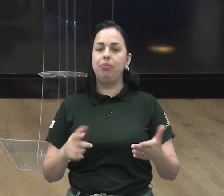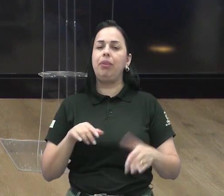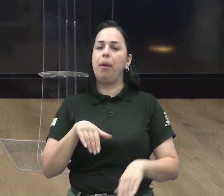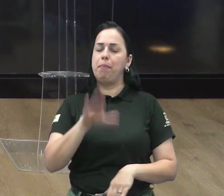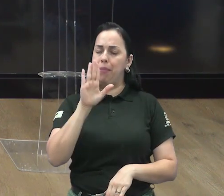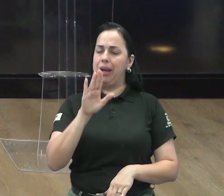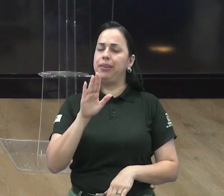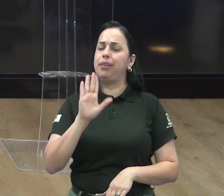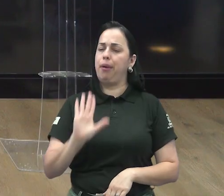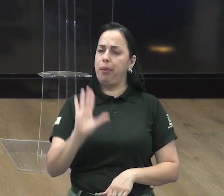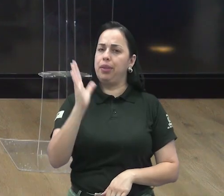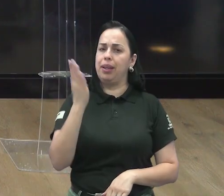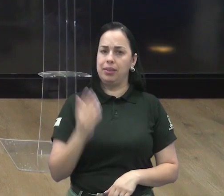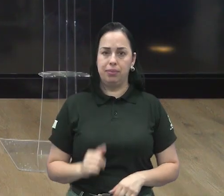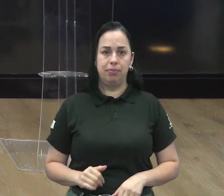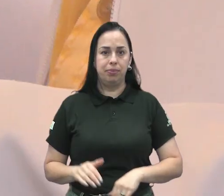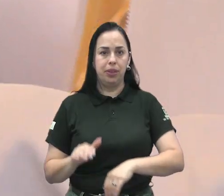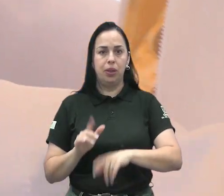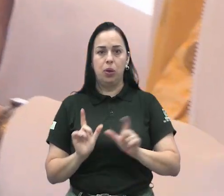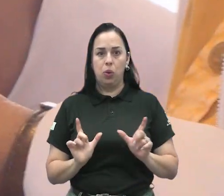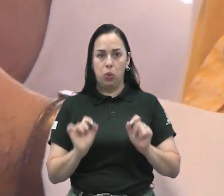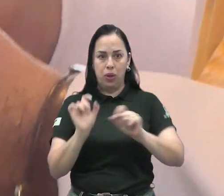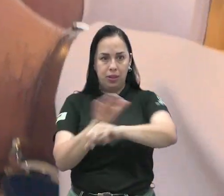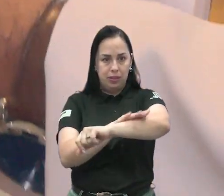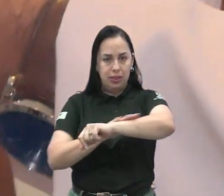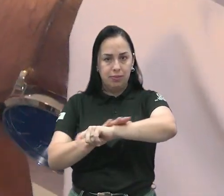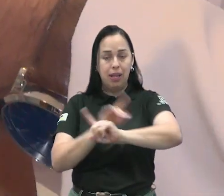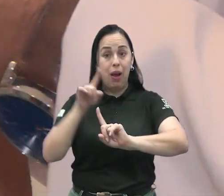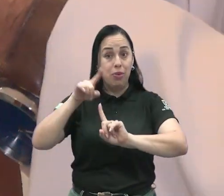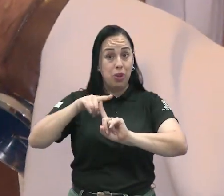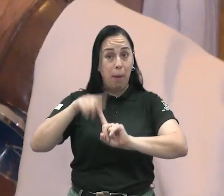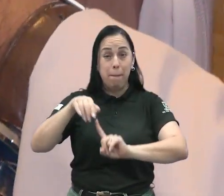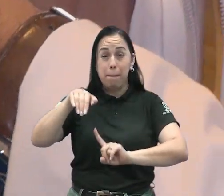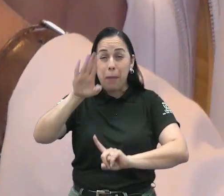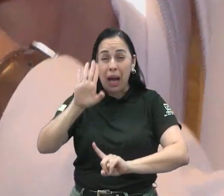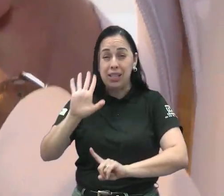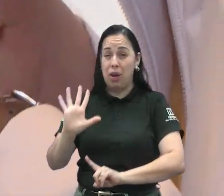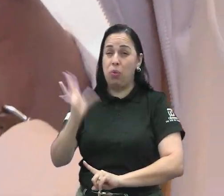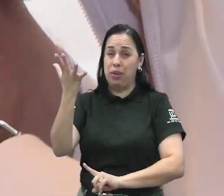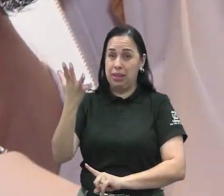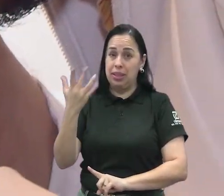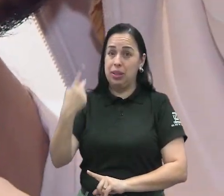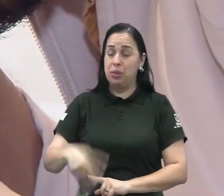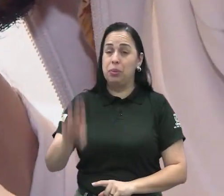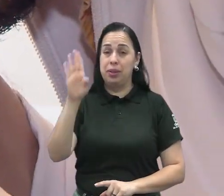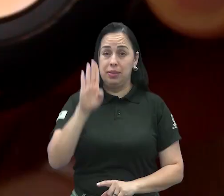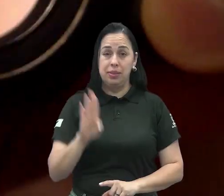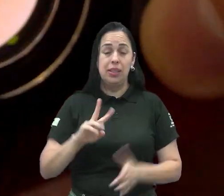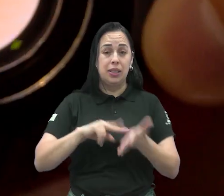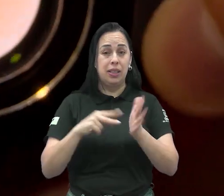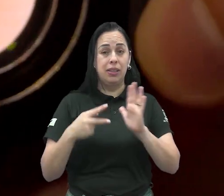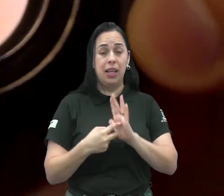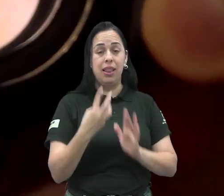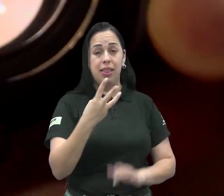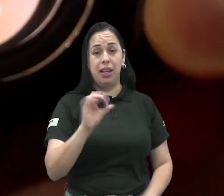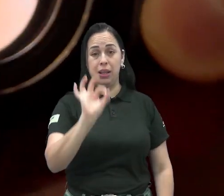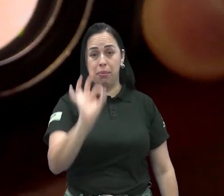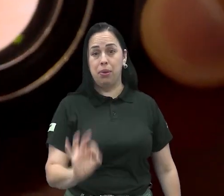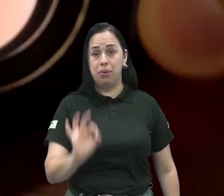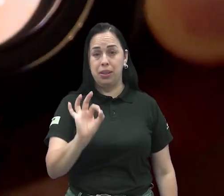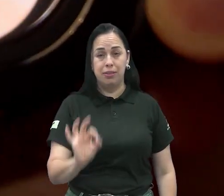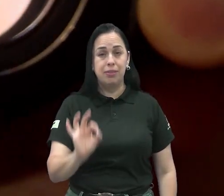de câncer mais frequente no Brasil. O câncer de pele é o tipo de câncer mais comum do Brasil. Corresponde